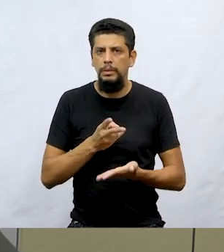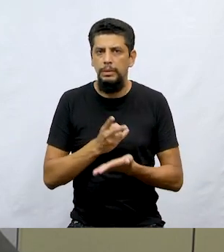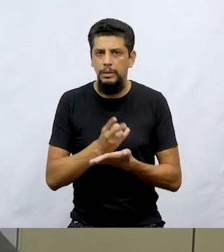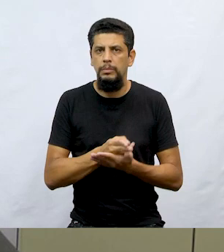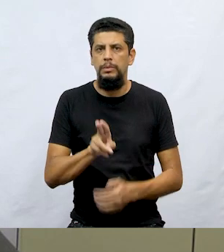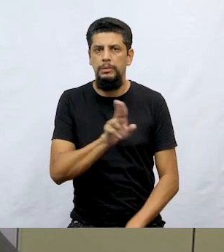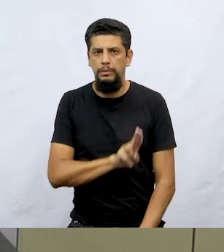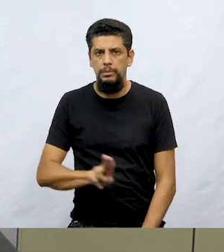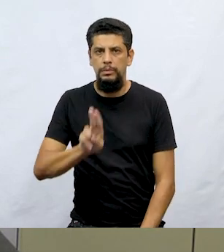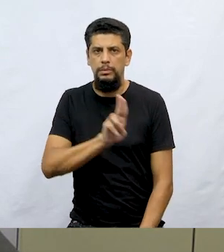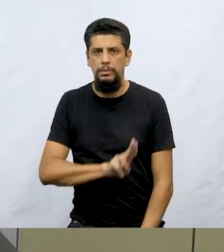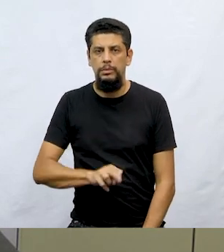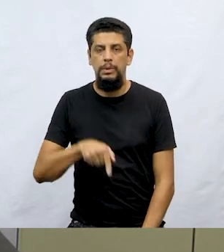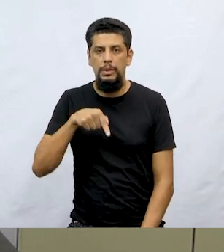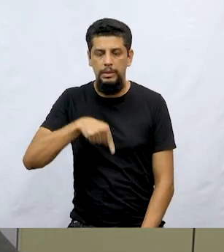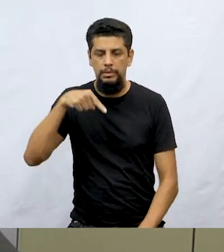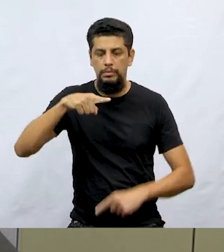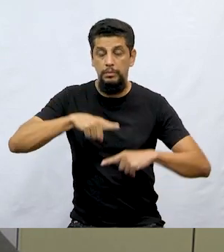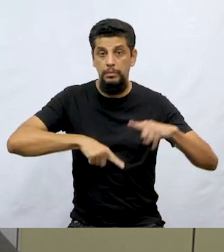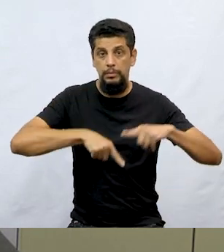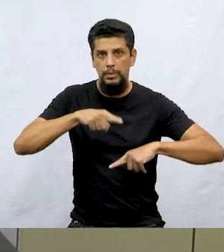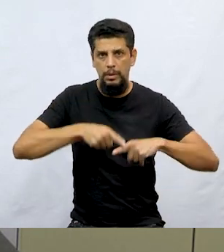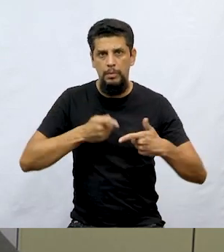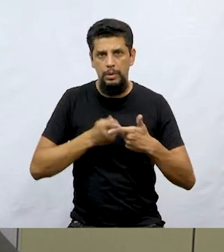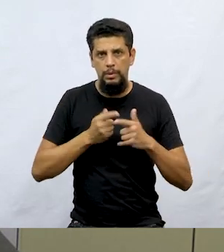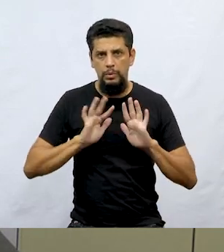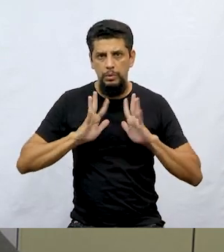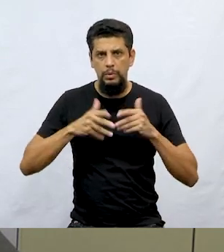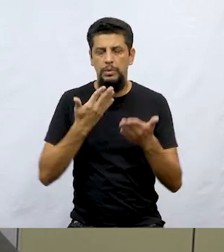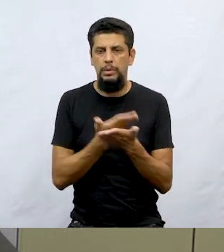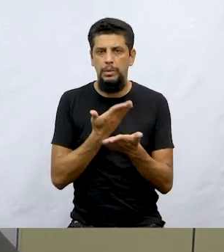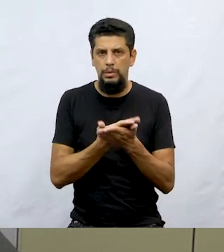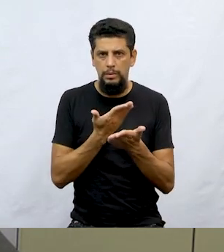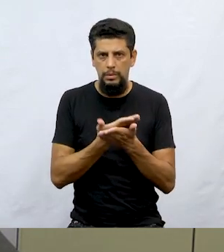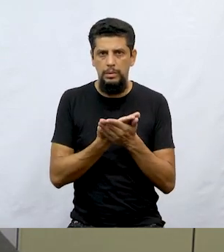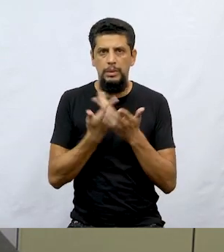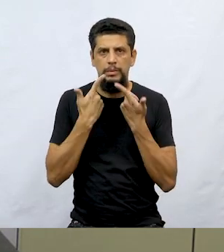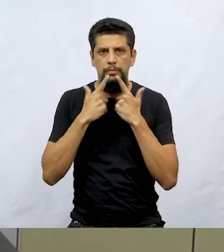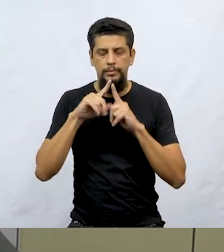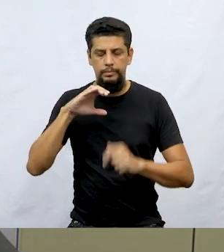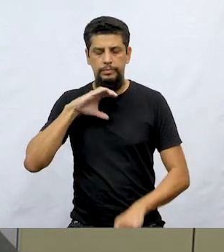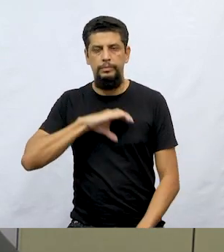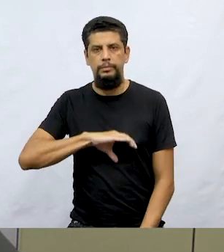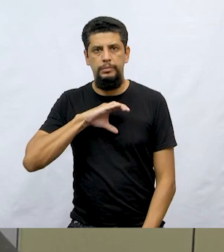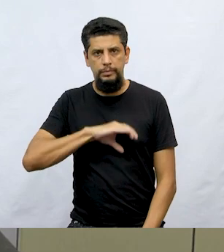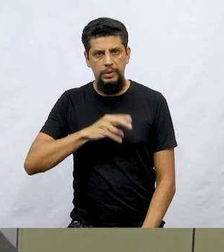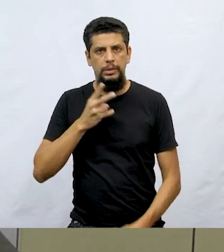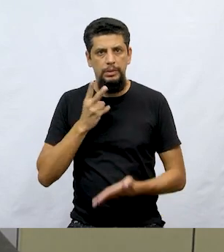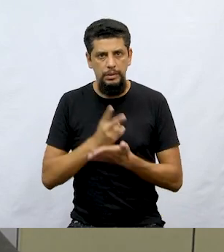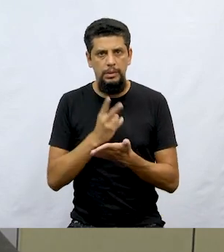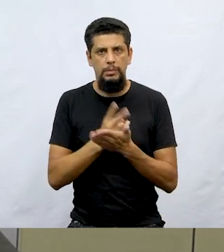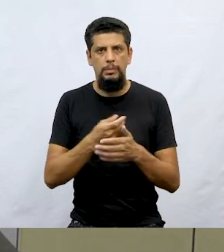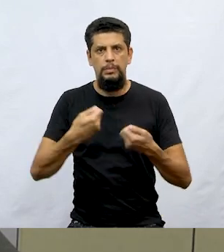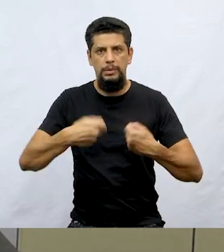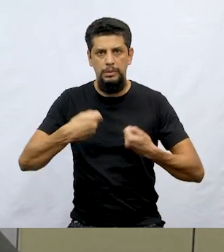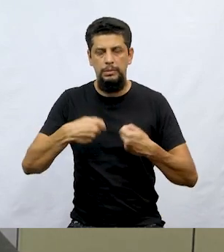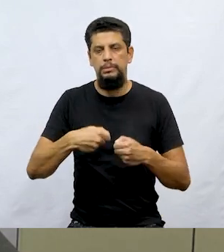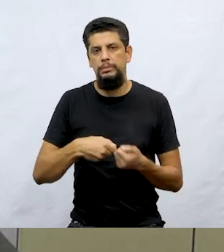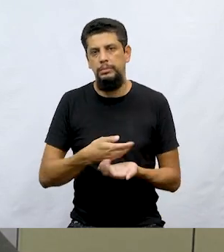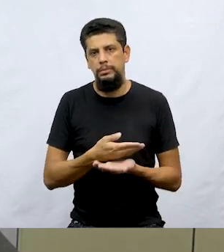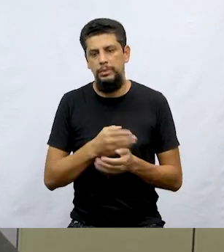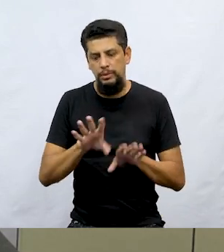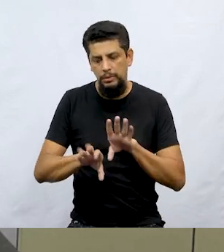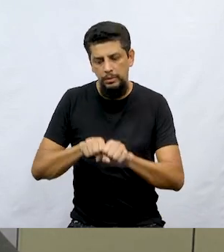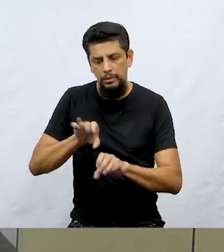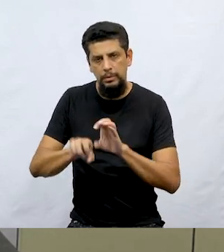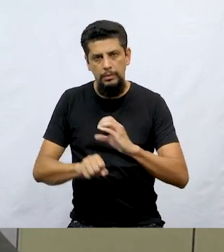vocês estarem sempre utilizando esse material. Porque todas as aulas nossas de língua portuguesa, nós sempre